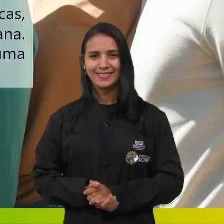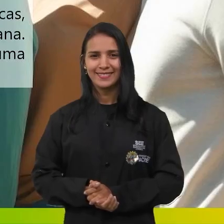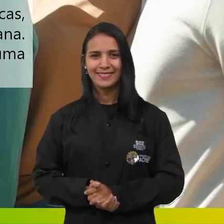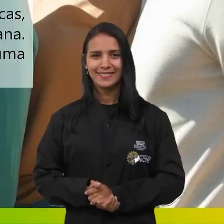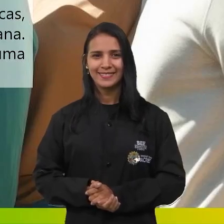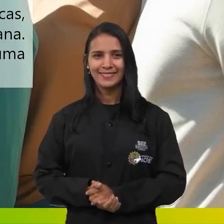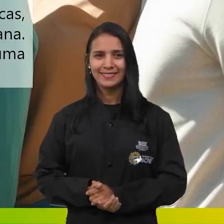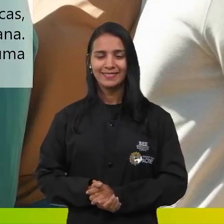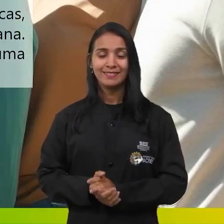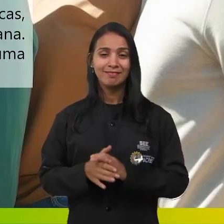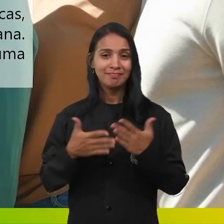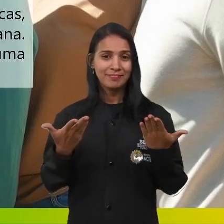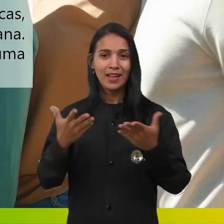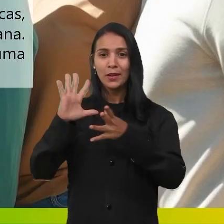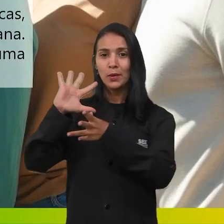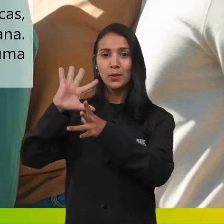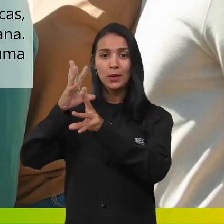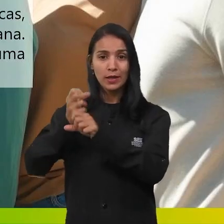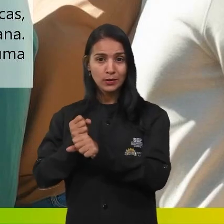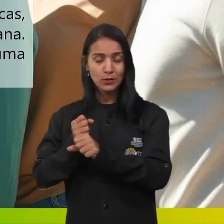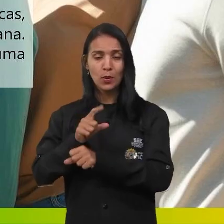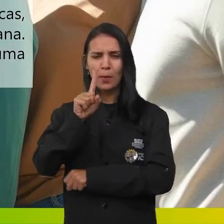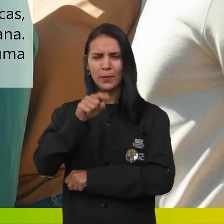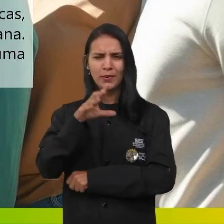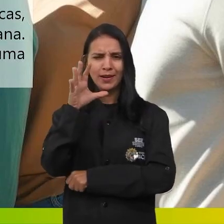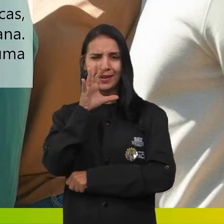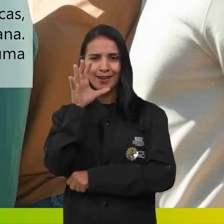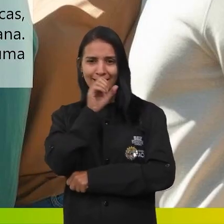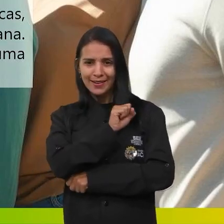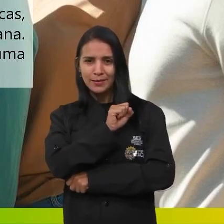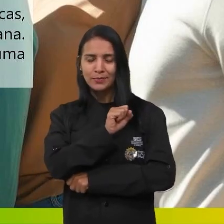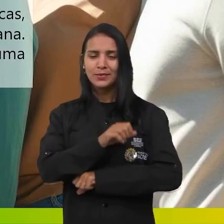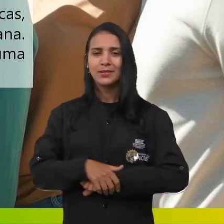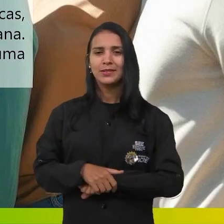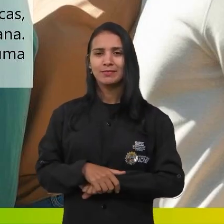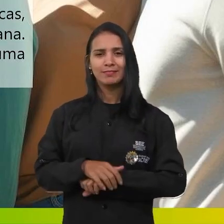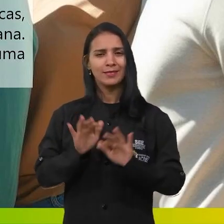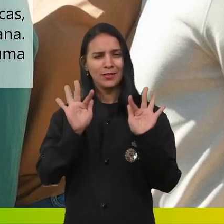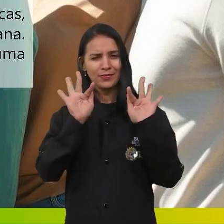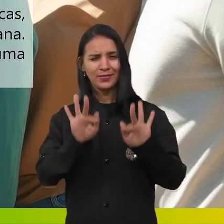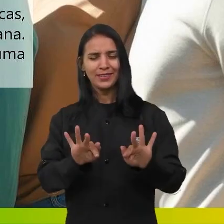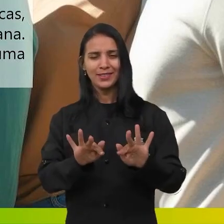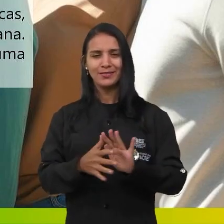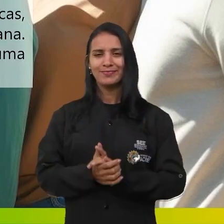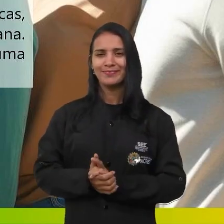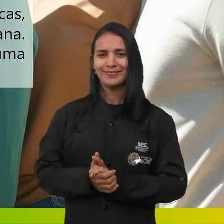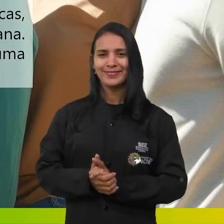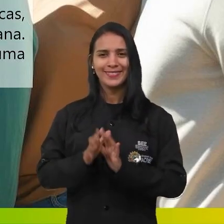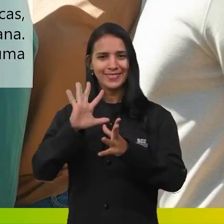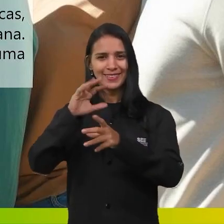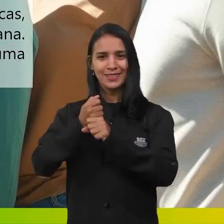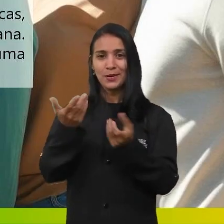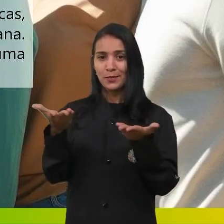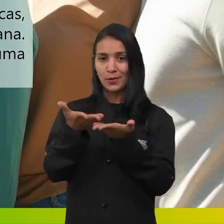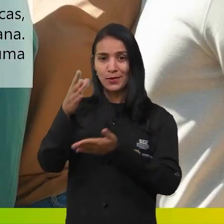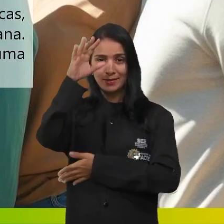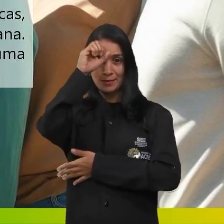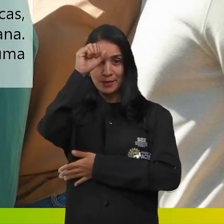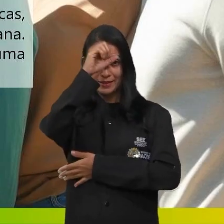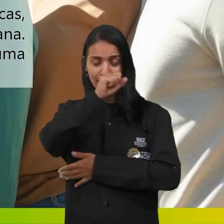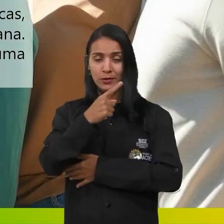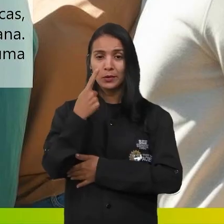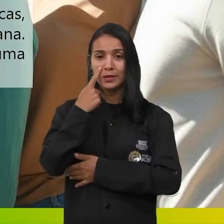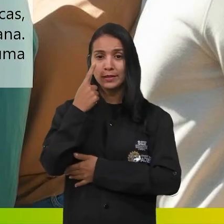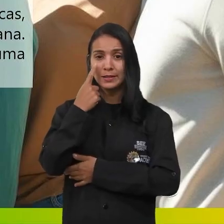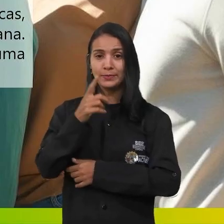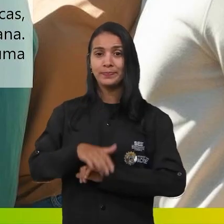podemos observar. E agora a gente chega ao final da nossa aula. Vamos fazer um resumo de tudo que a gente aprendeu hoje? Olha